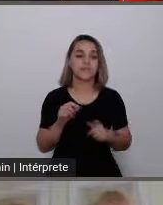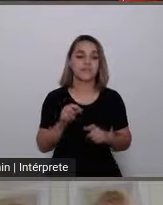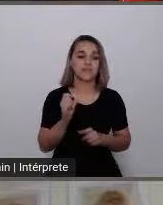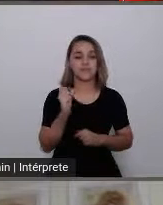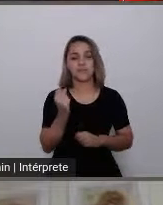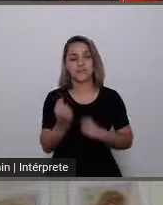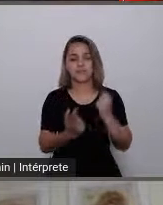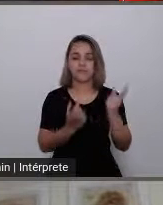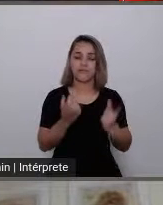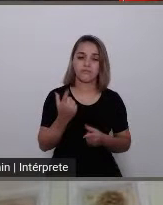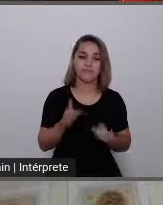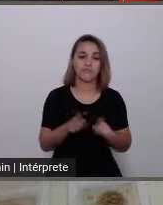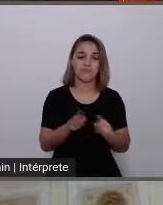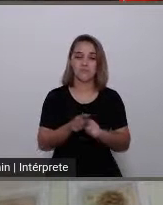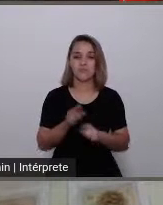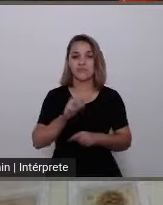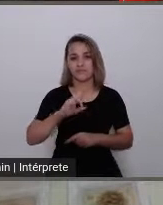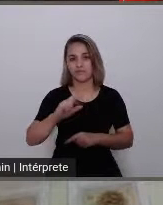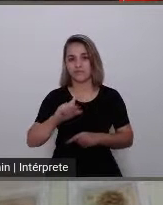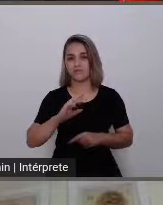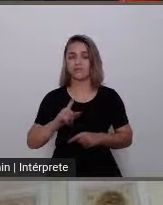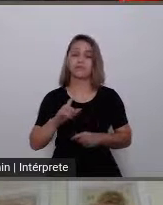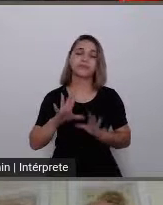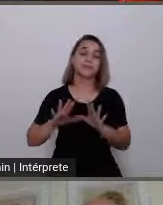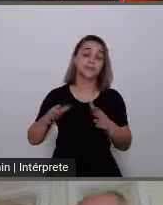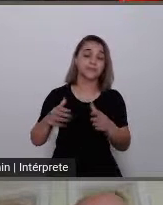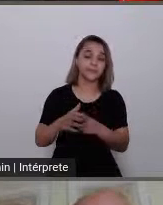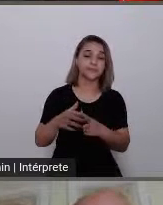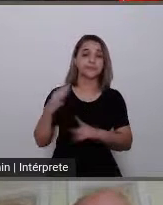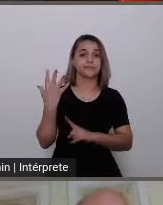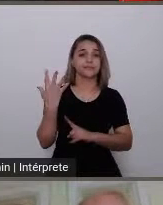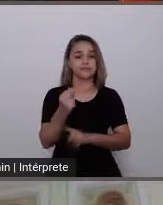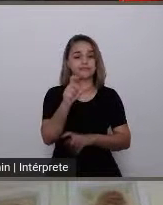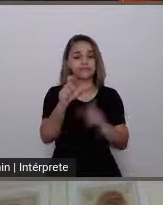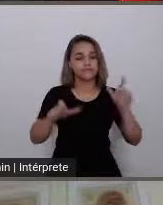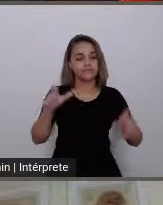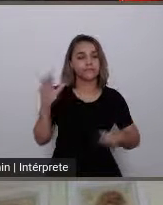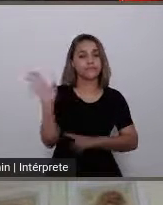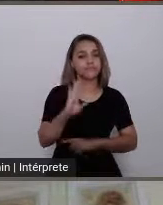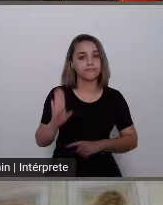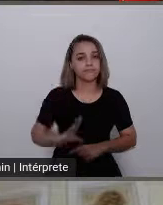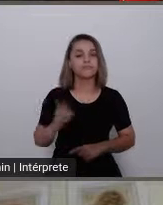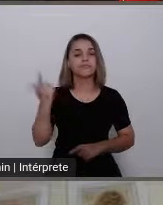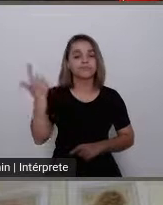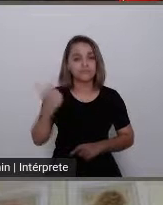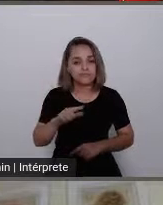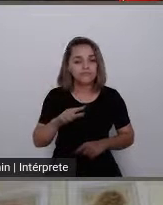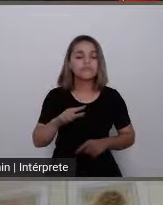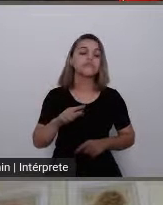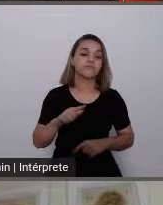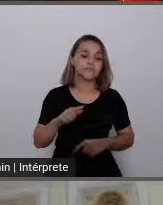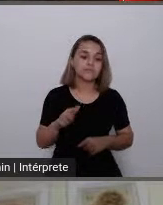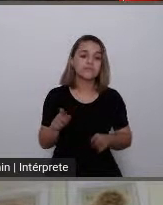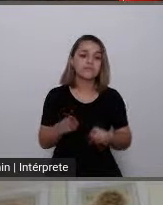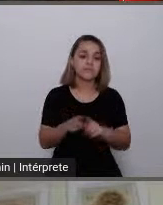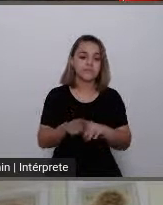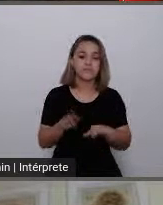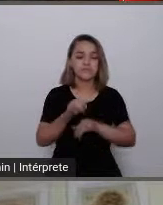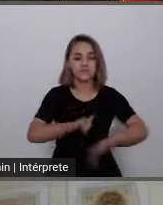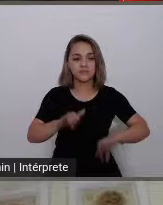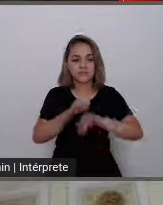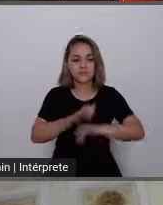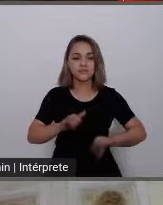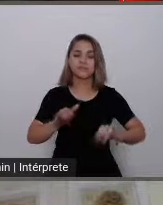individual e sem a menor repercussão coletiva, os artistas brasileiros jogaram sempre colonialmente no certo e, repetindo e afeiçoando estéticas